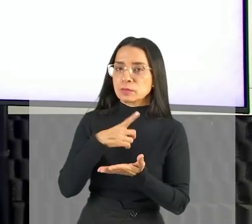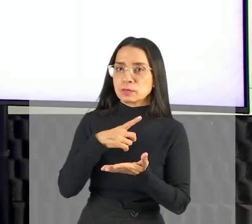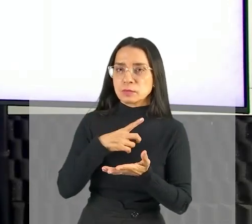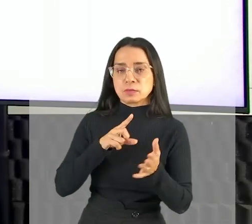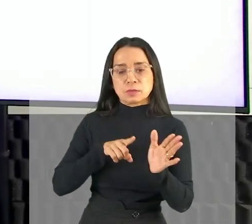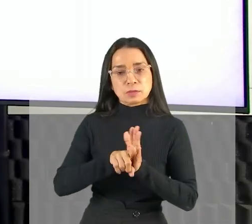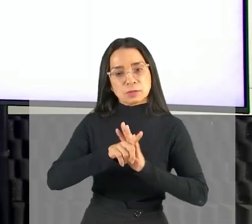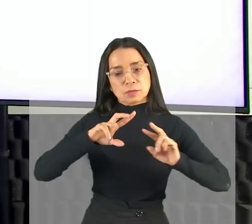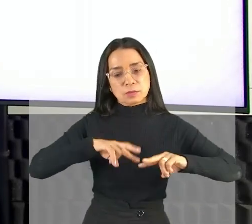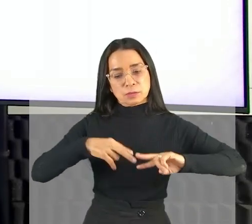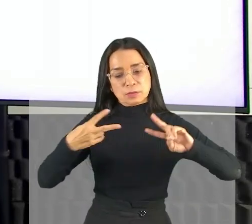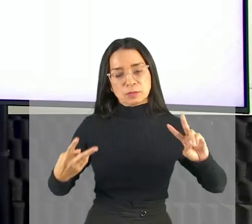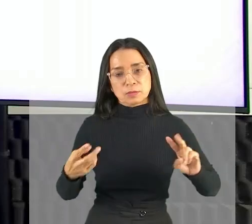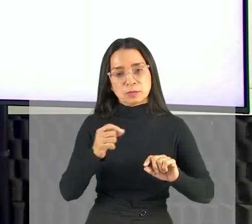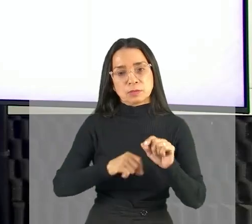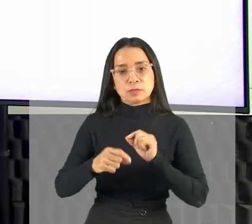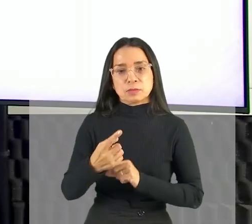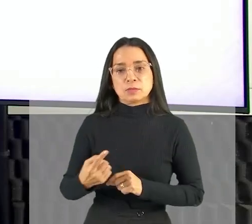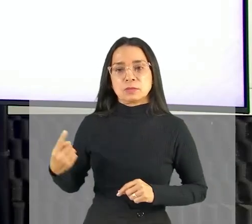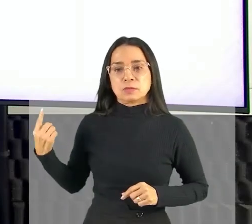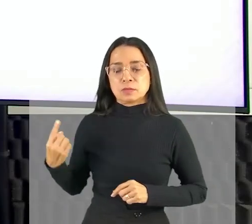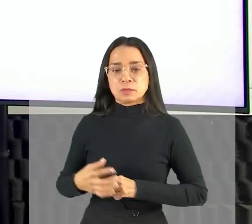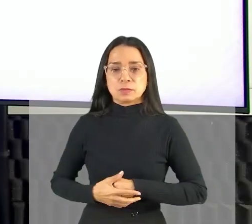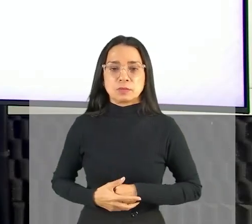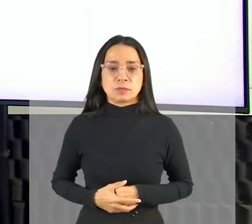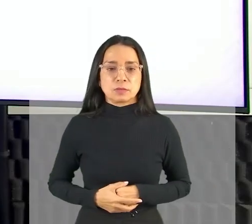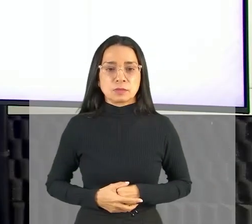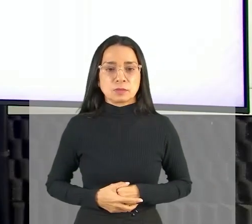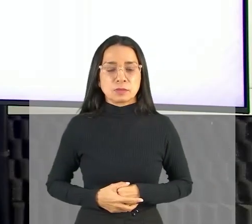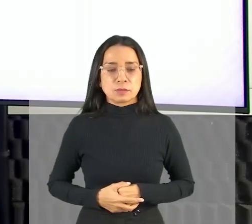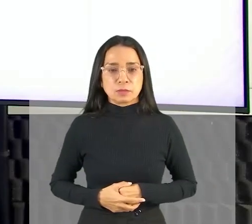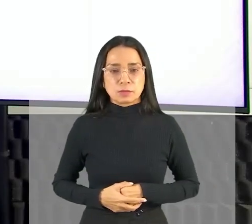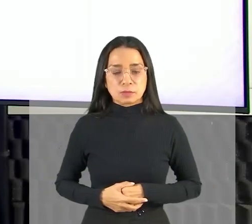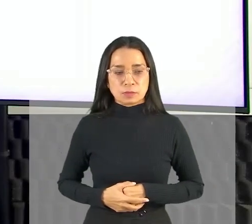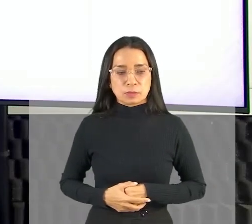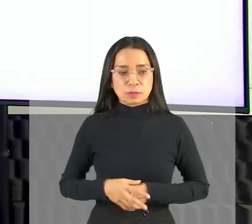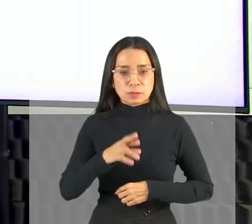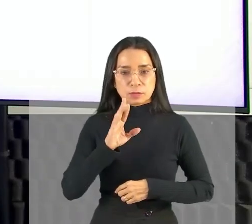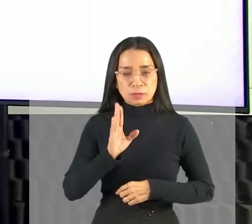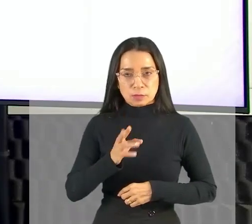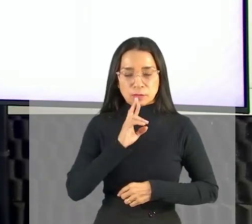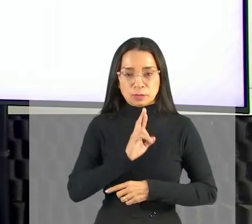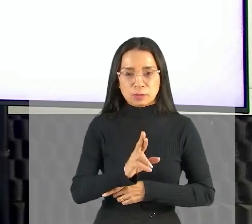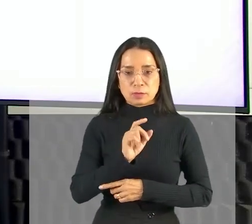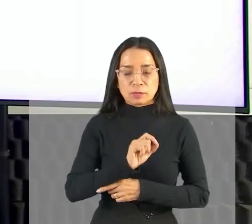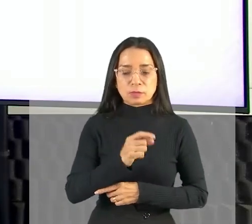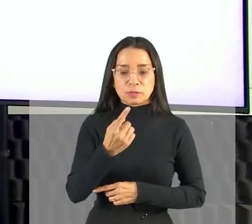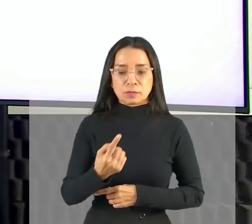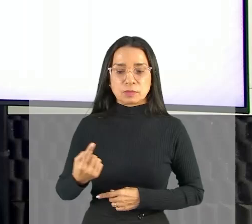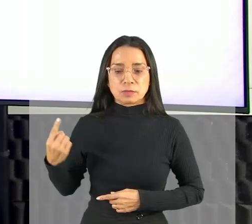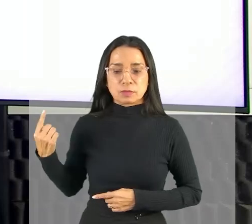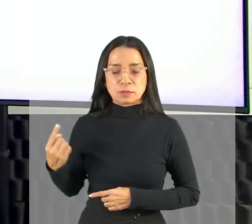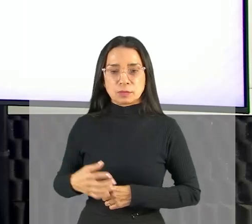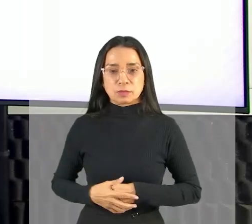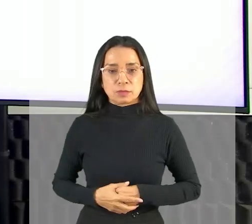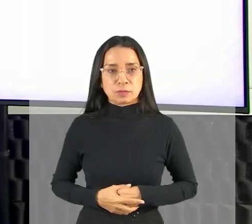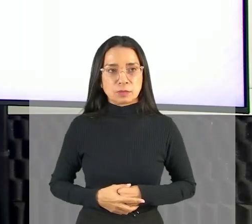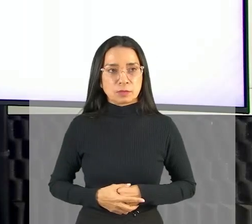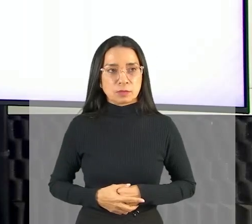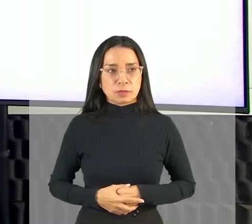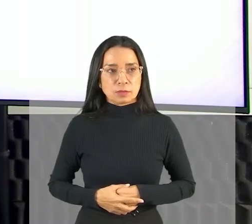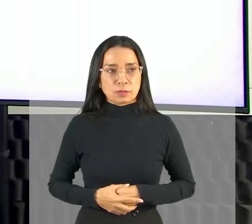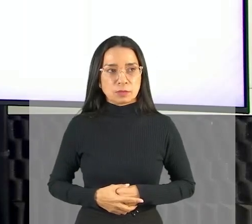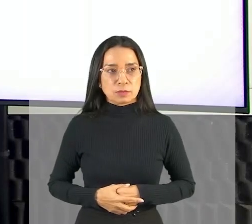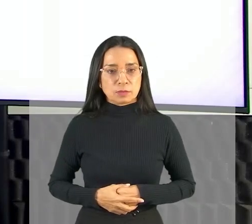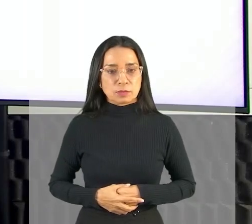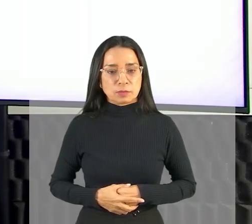genética essa é uma doença hereditária de caráter já até respondi Então vamos lá mesmo assim vamos dar uma olhada aqui né